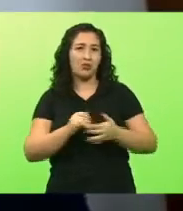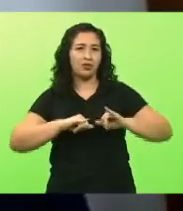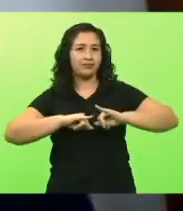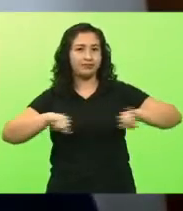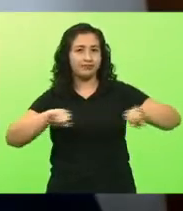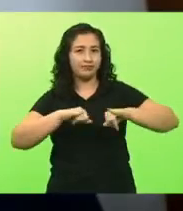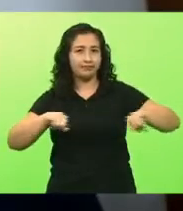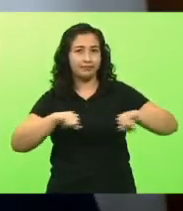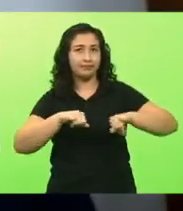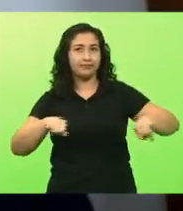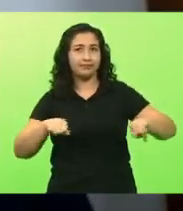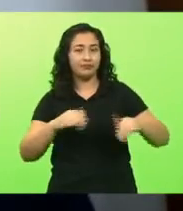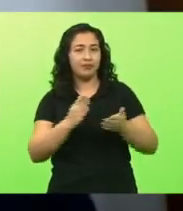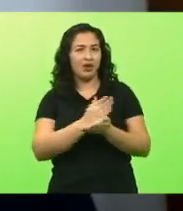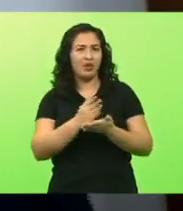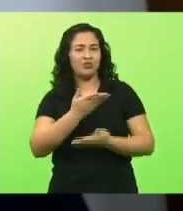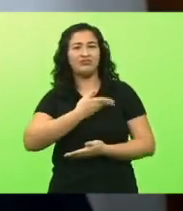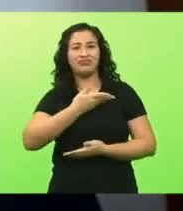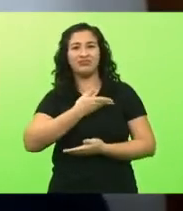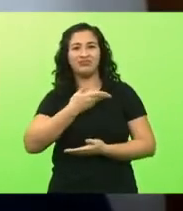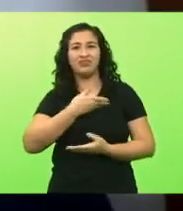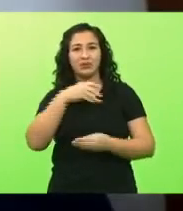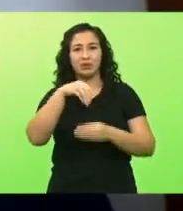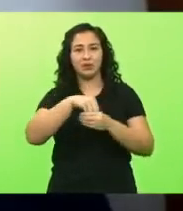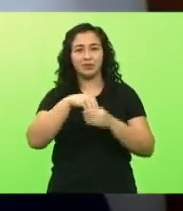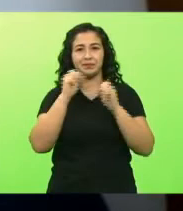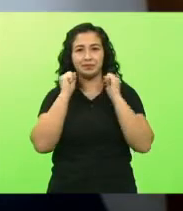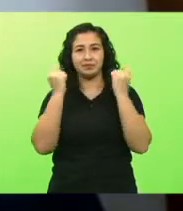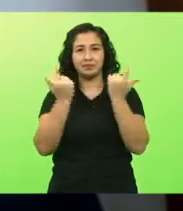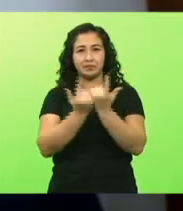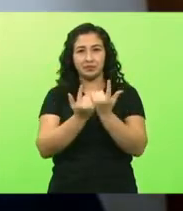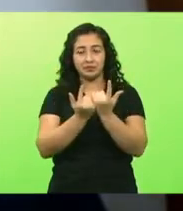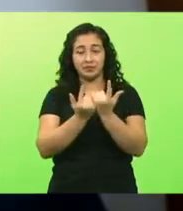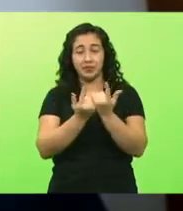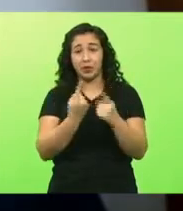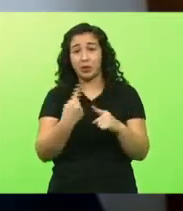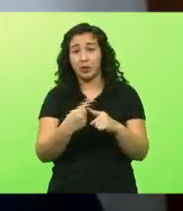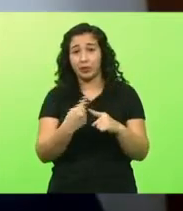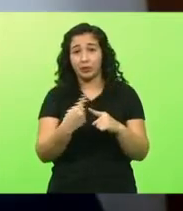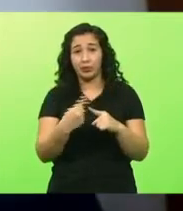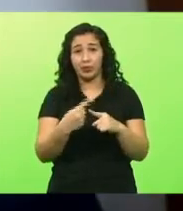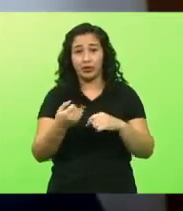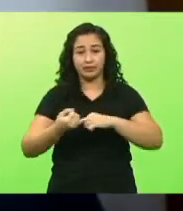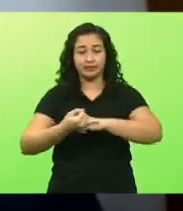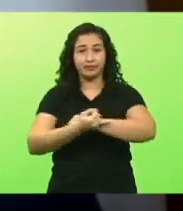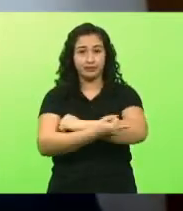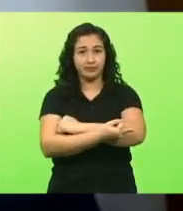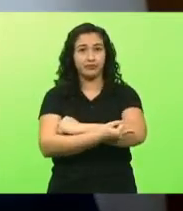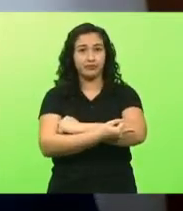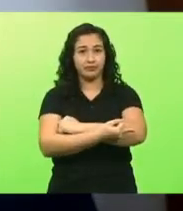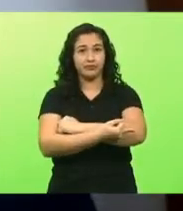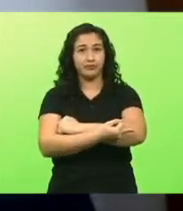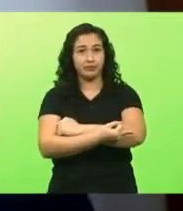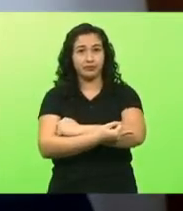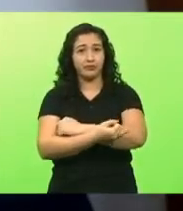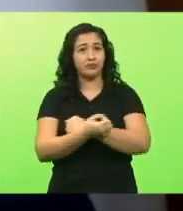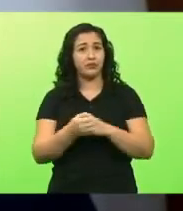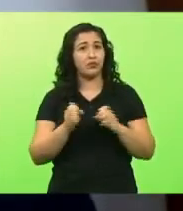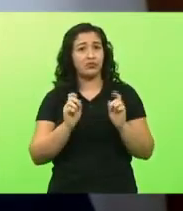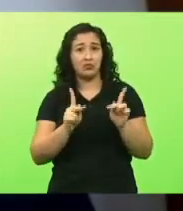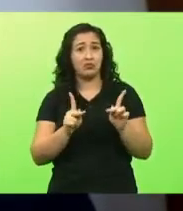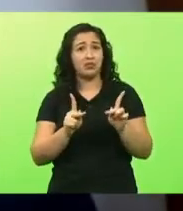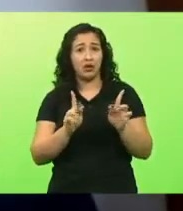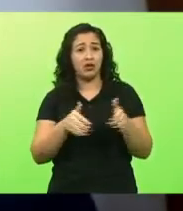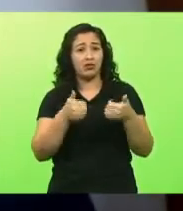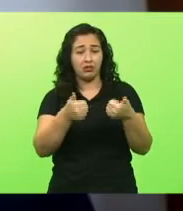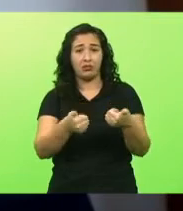de alguns colegas deputados, pois a infraestrutura está em muito boas mãos com